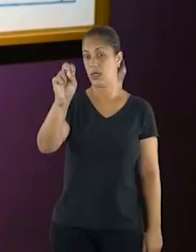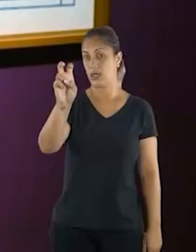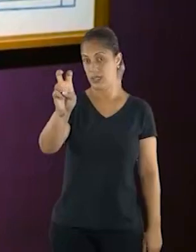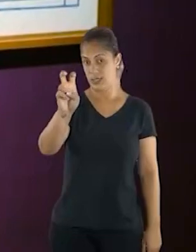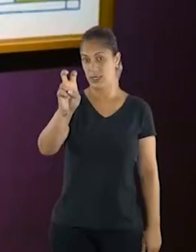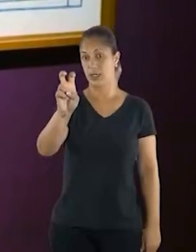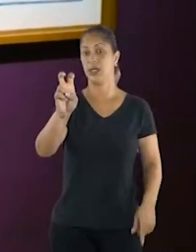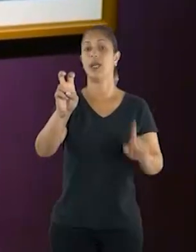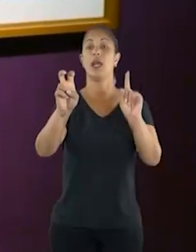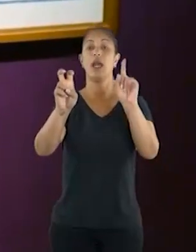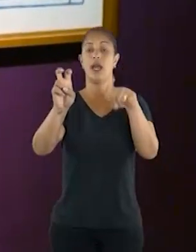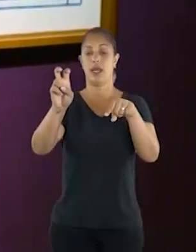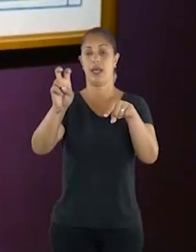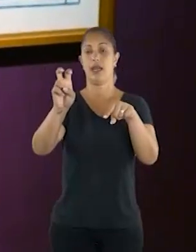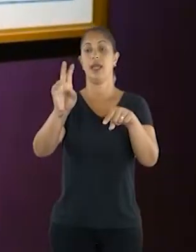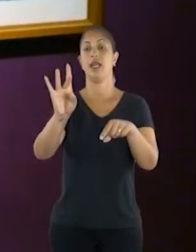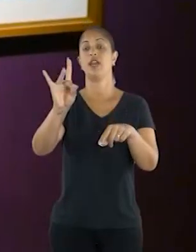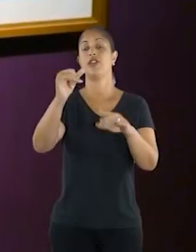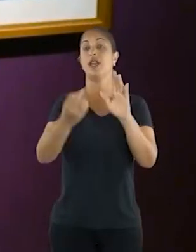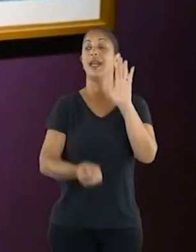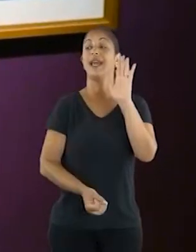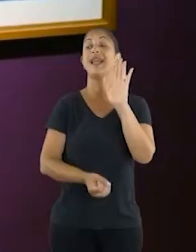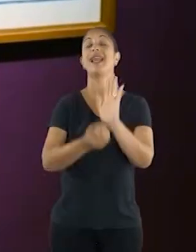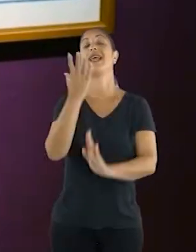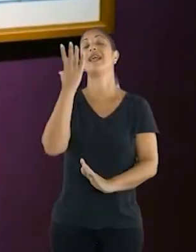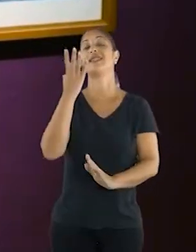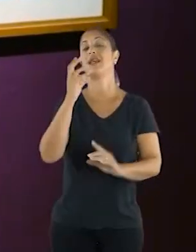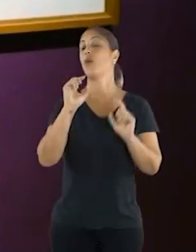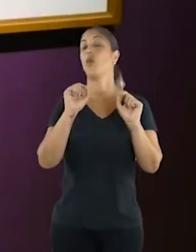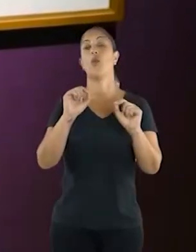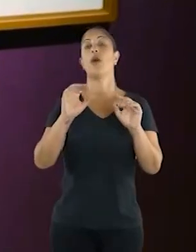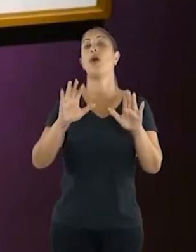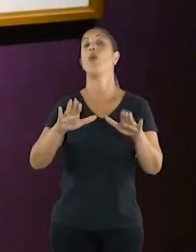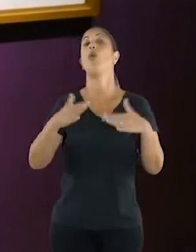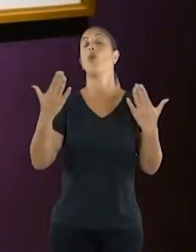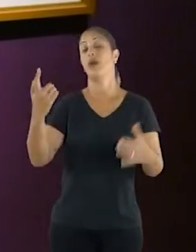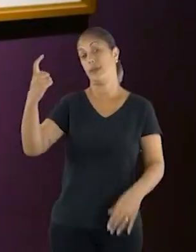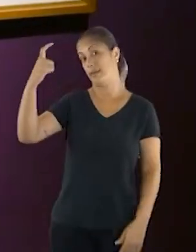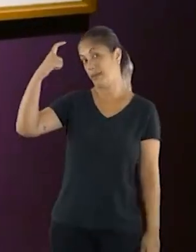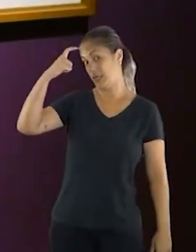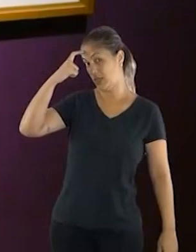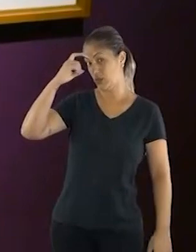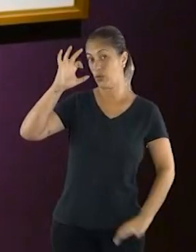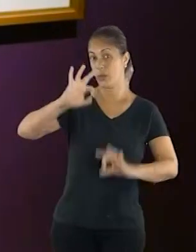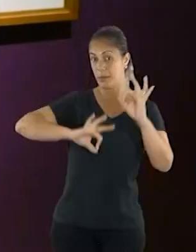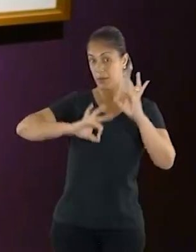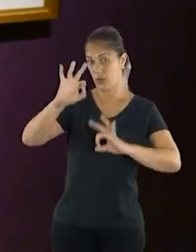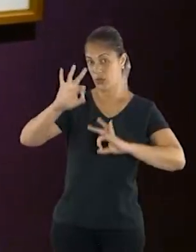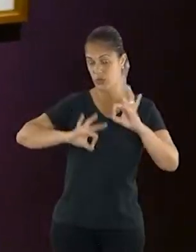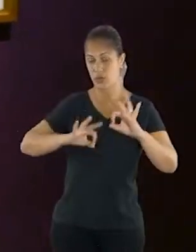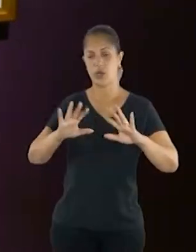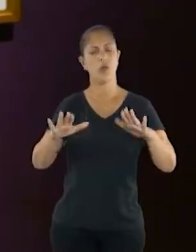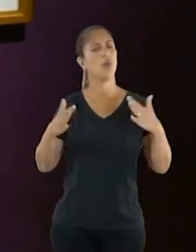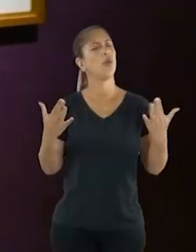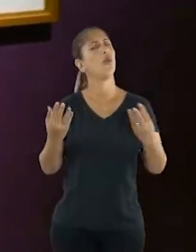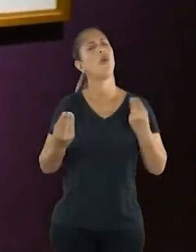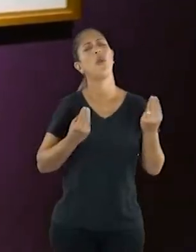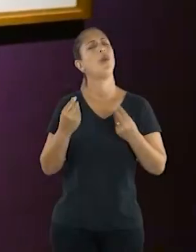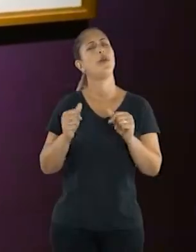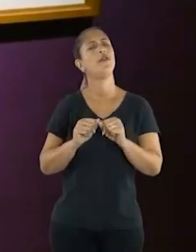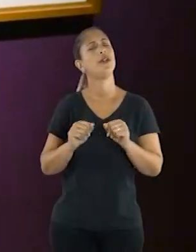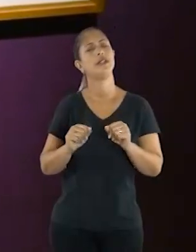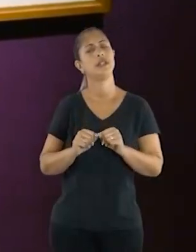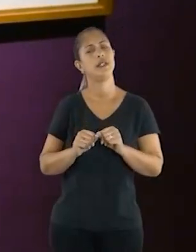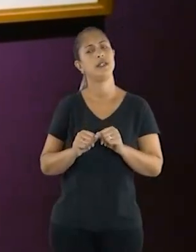1985, é a data da criação. Foi quando ele pensou nesse projeto. E como que ele